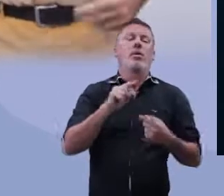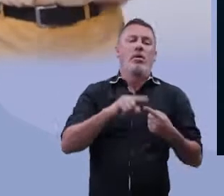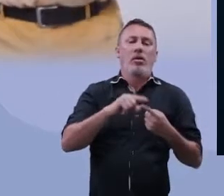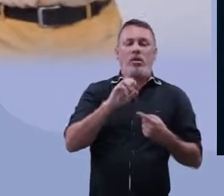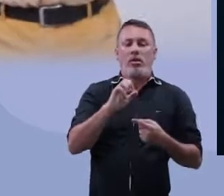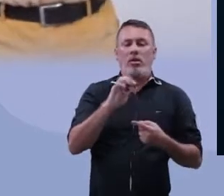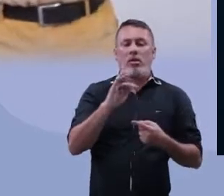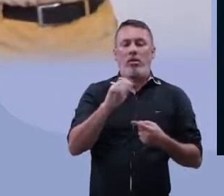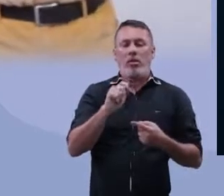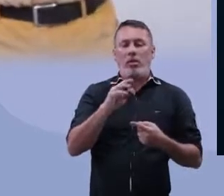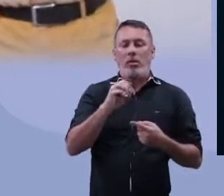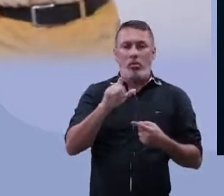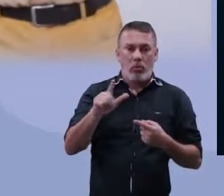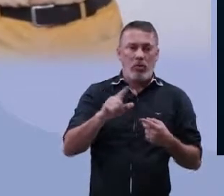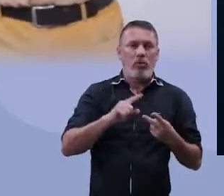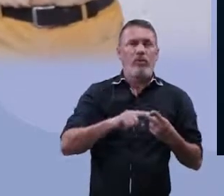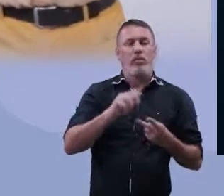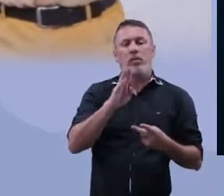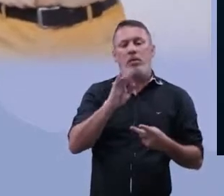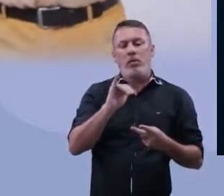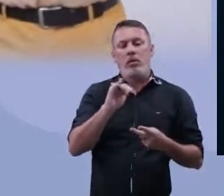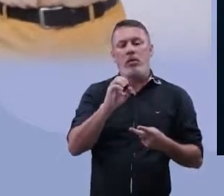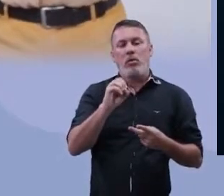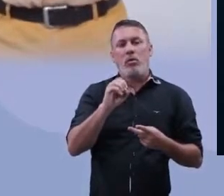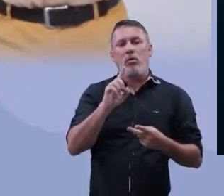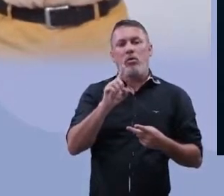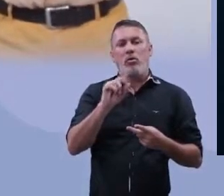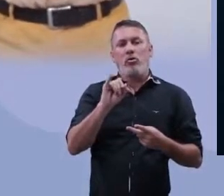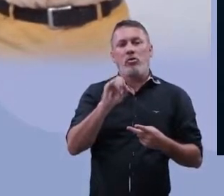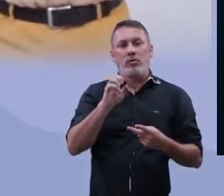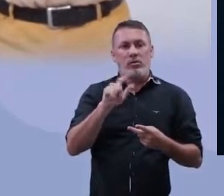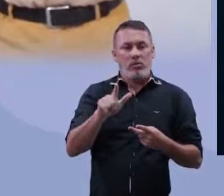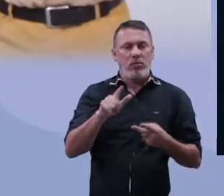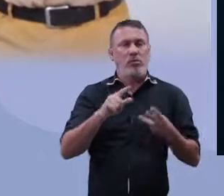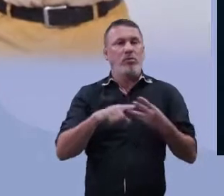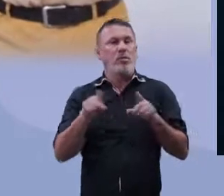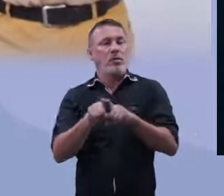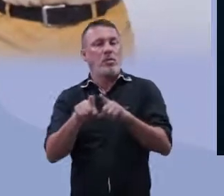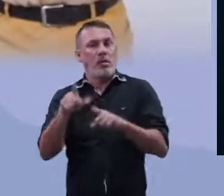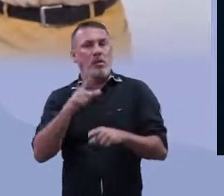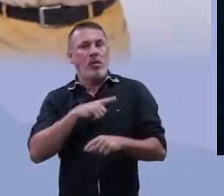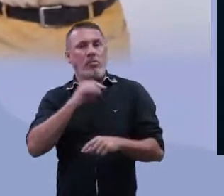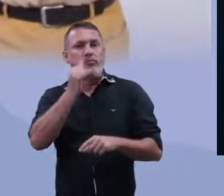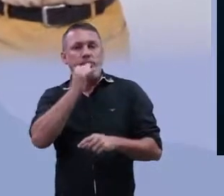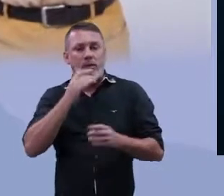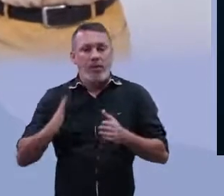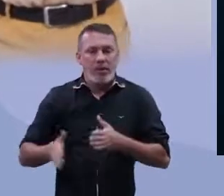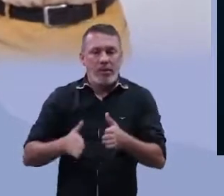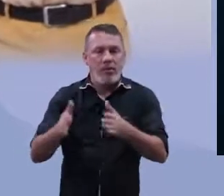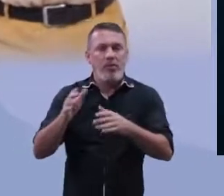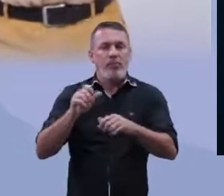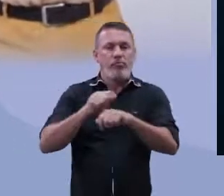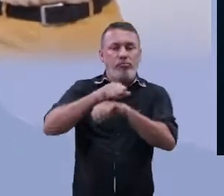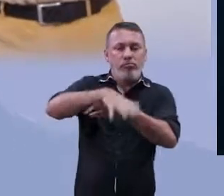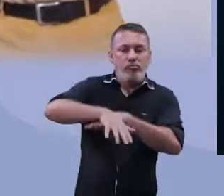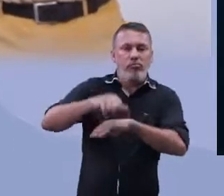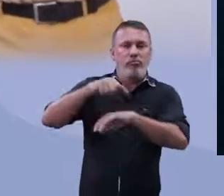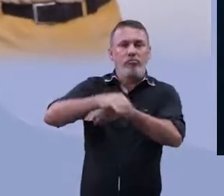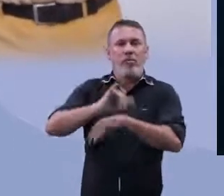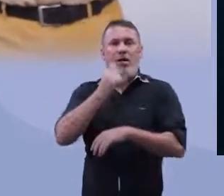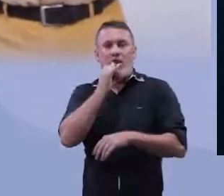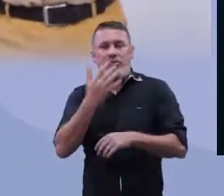do biodiesel, temos a questão, né, da produção, né, de energia elétrica através da